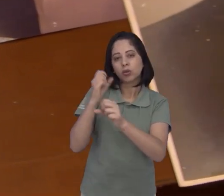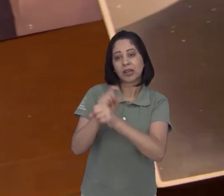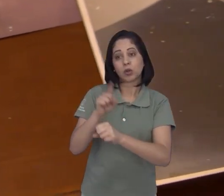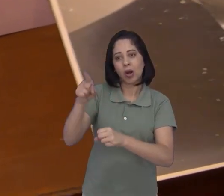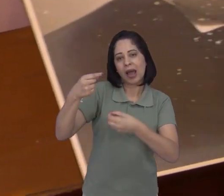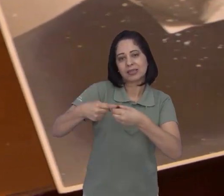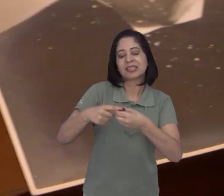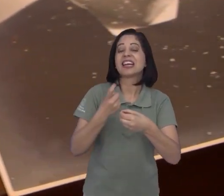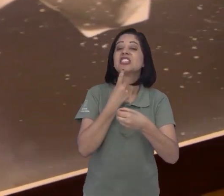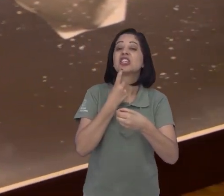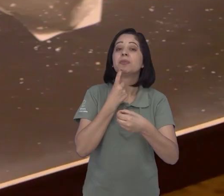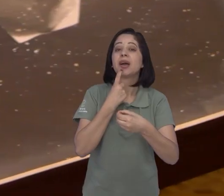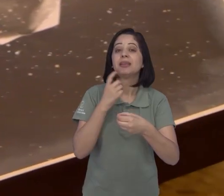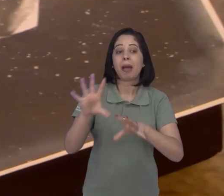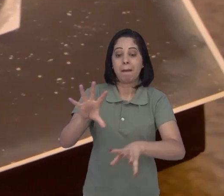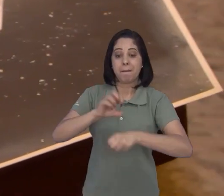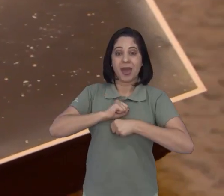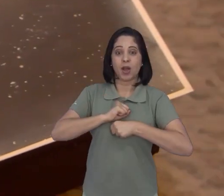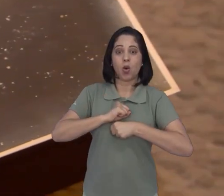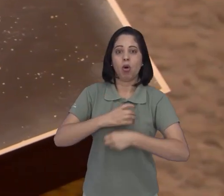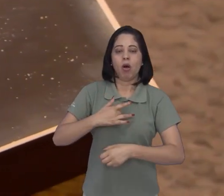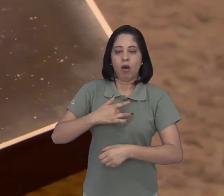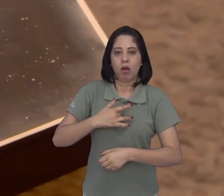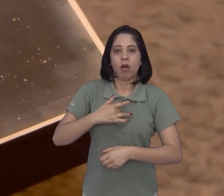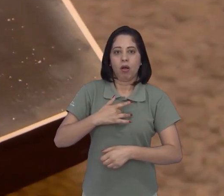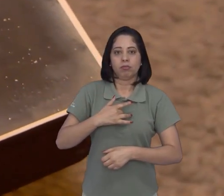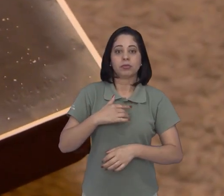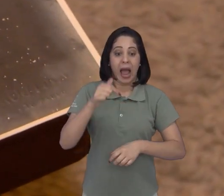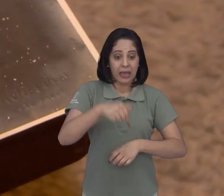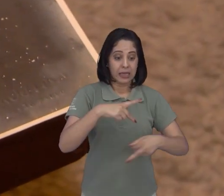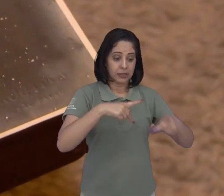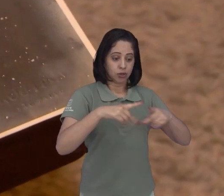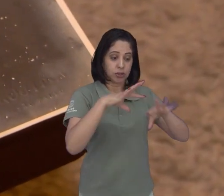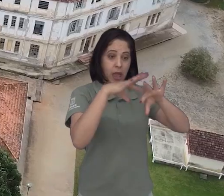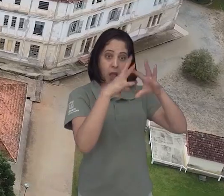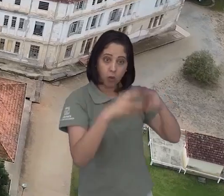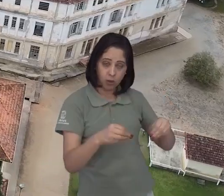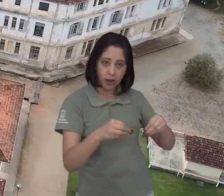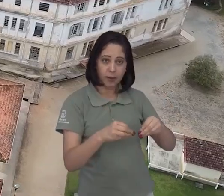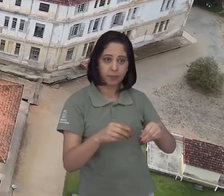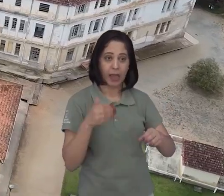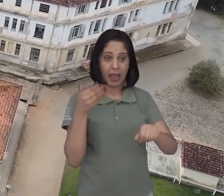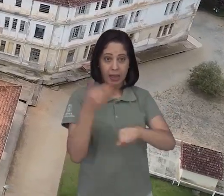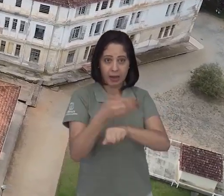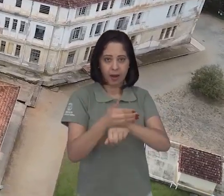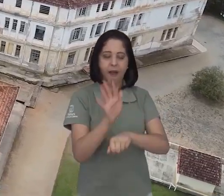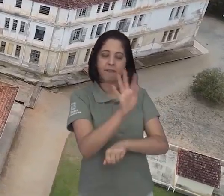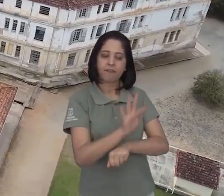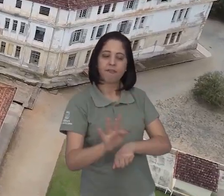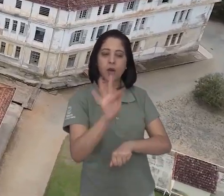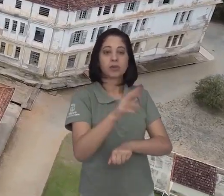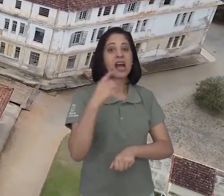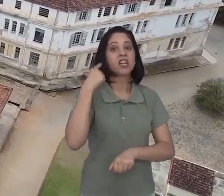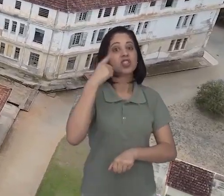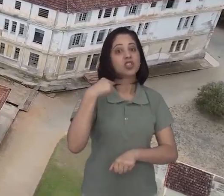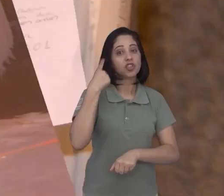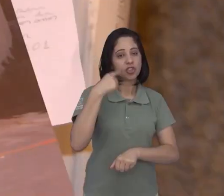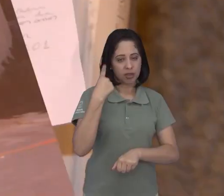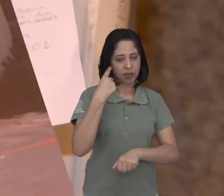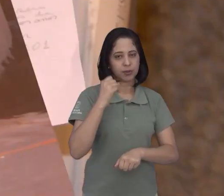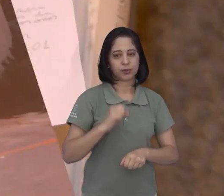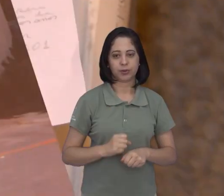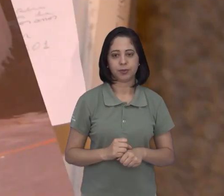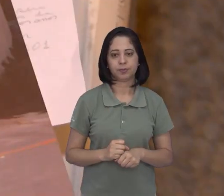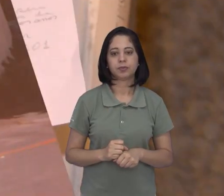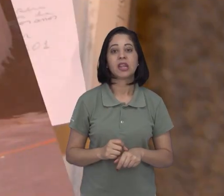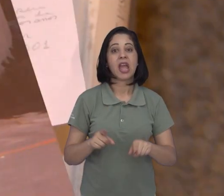como contador em Campinas, onde recebeu o diagnóstico de tuberculose. Depois de curado aqui em São José, foi aluno da